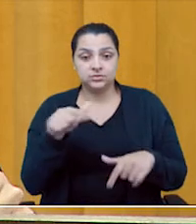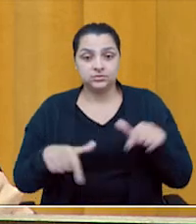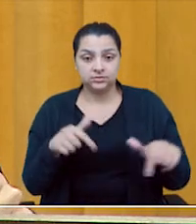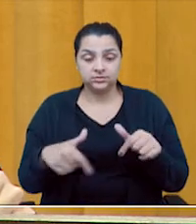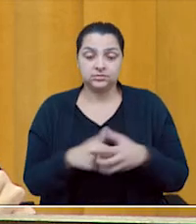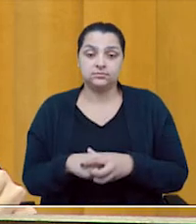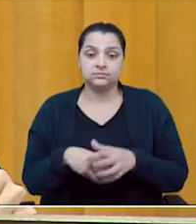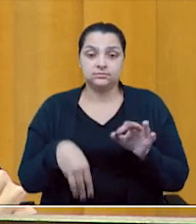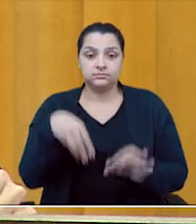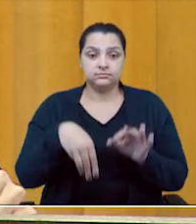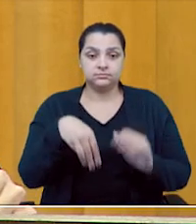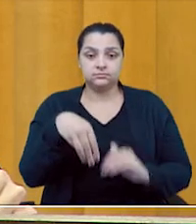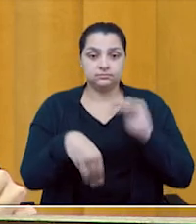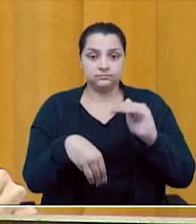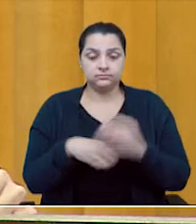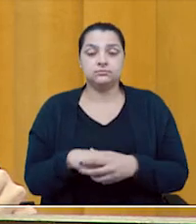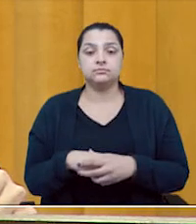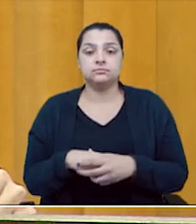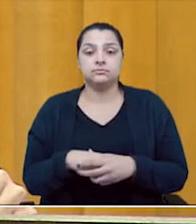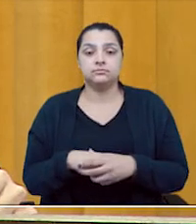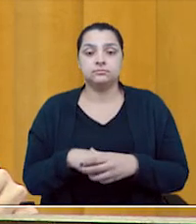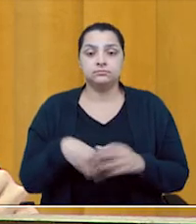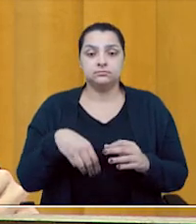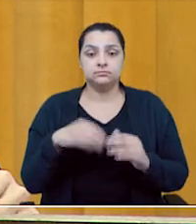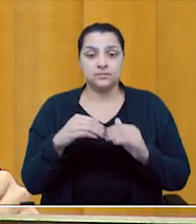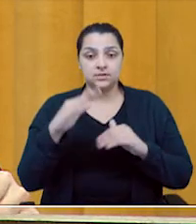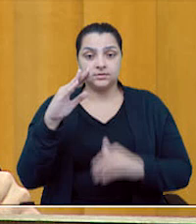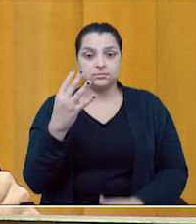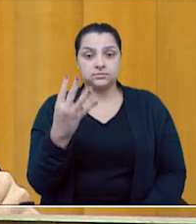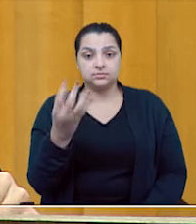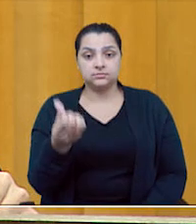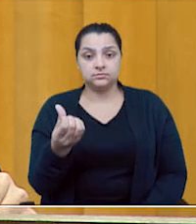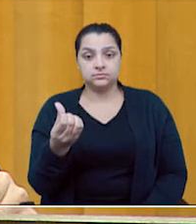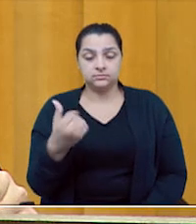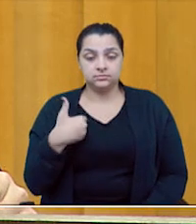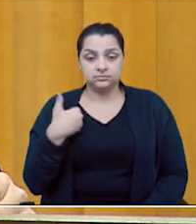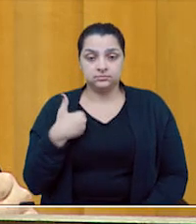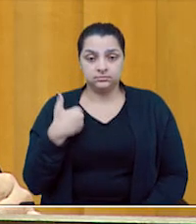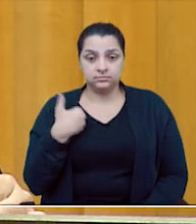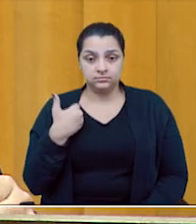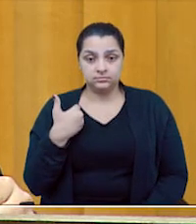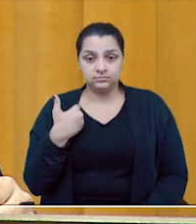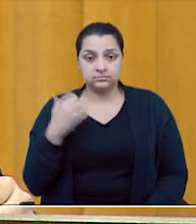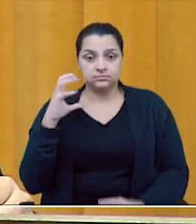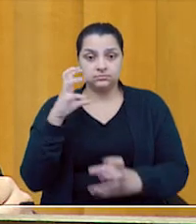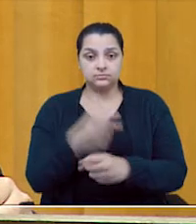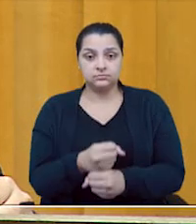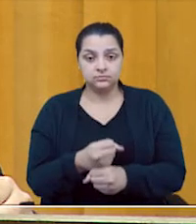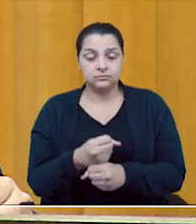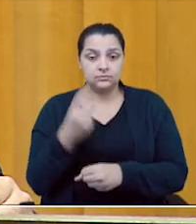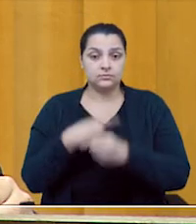magistrados. Os magistrados acima de 46 anos somavam, ano passado,